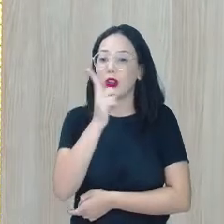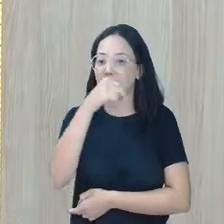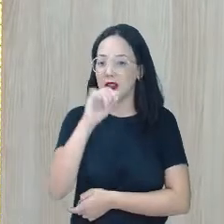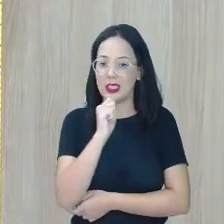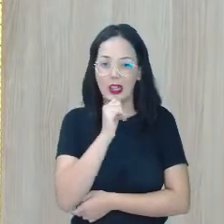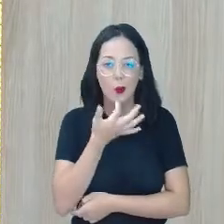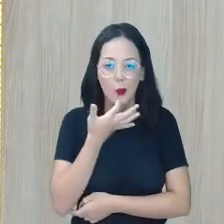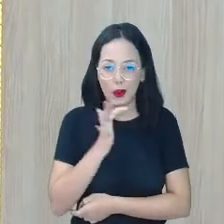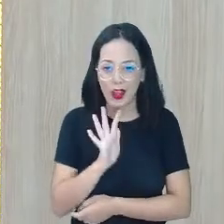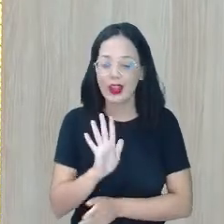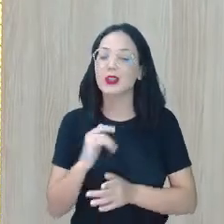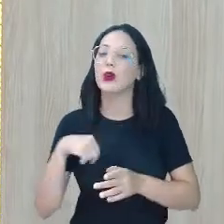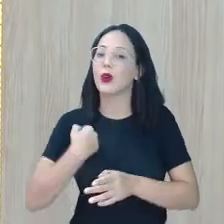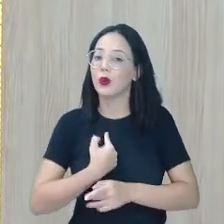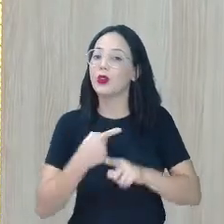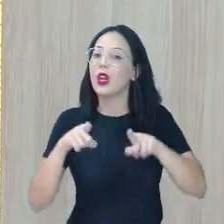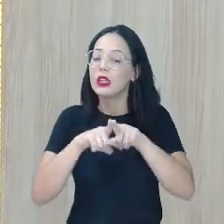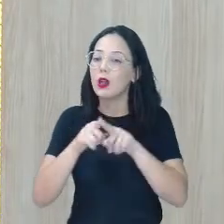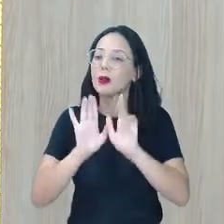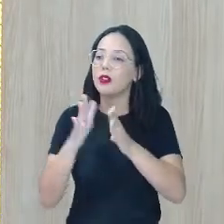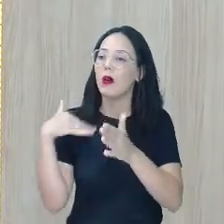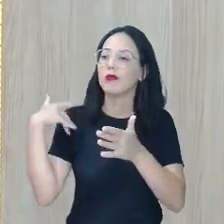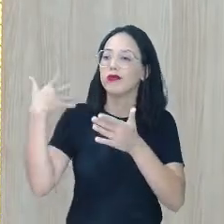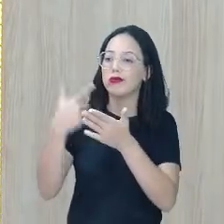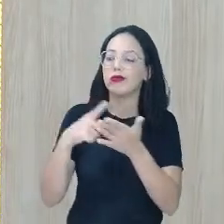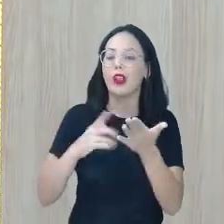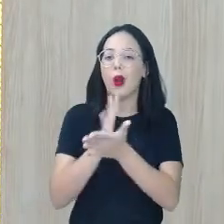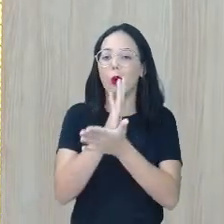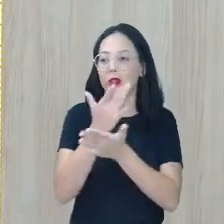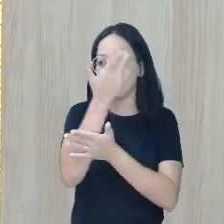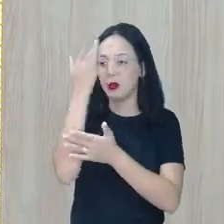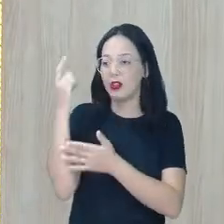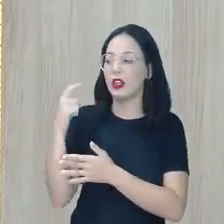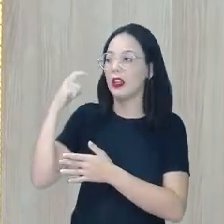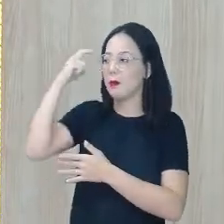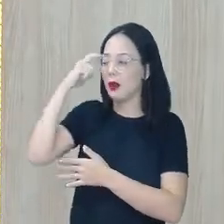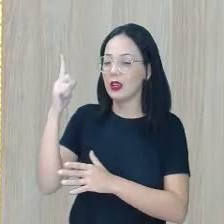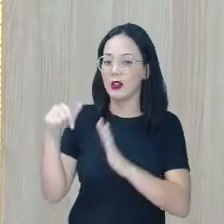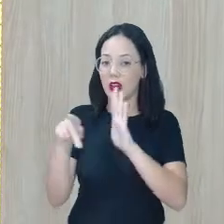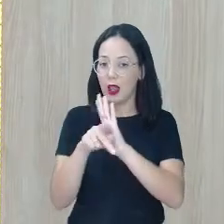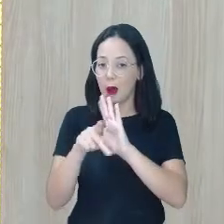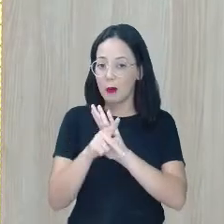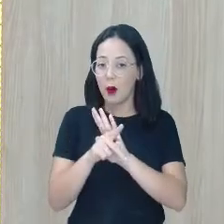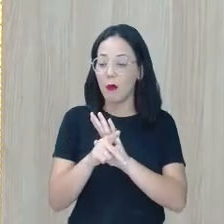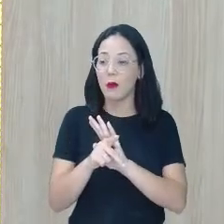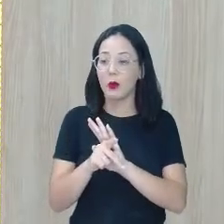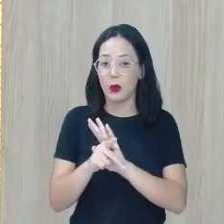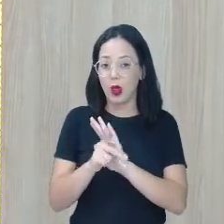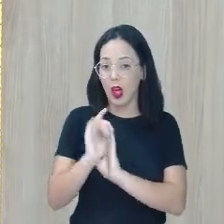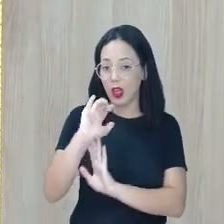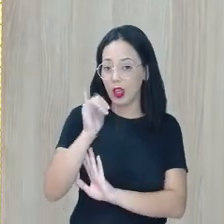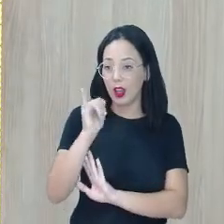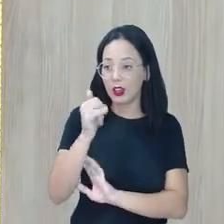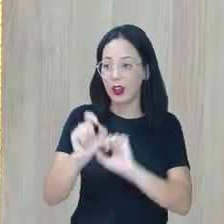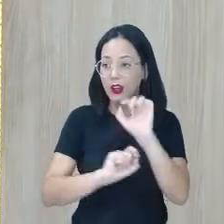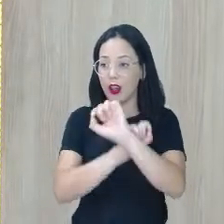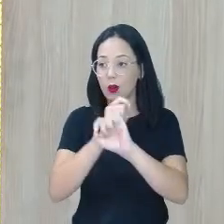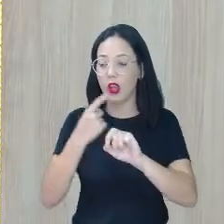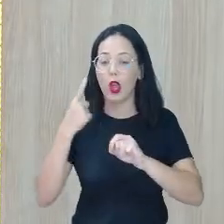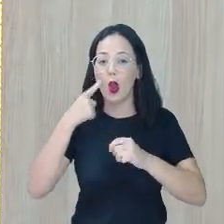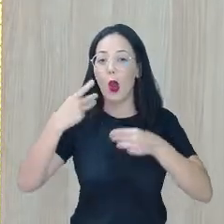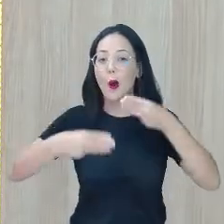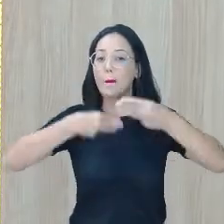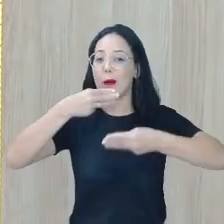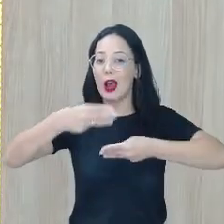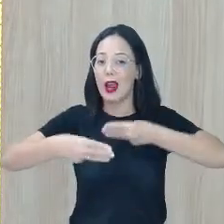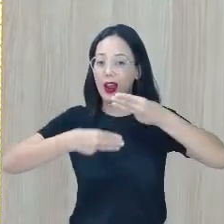saibam, né, a gente, inclusive, durante muito tempo, tem gente, né, que pensa que essa invenção chinesa ela é italiana, que é o macarrão, professor.